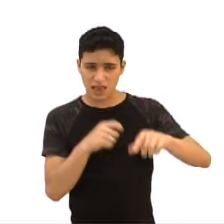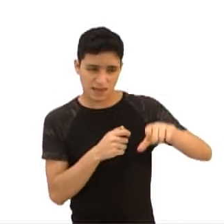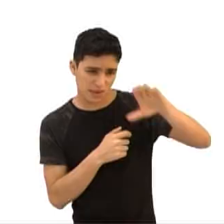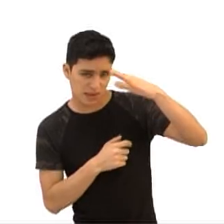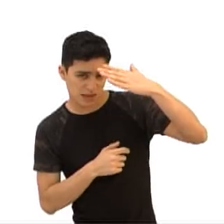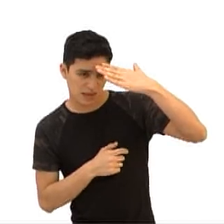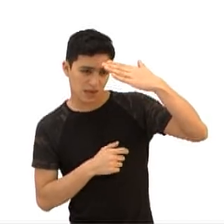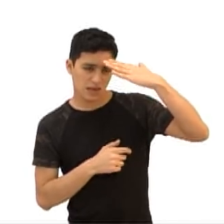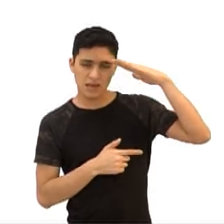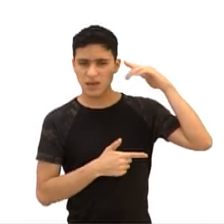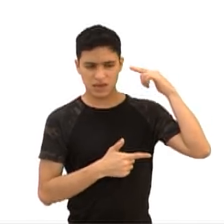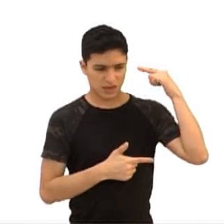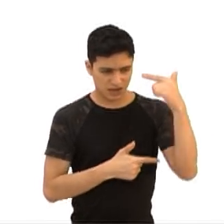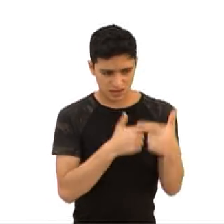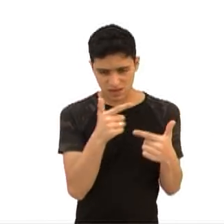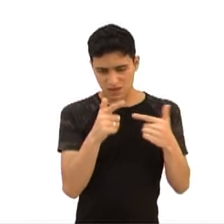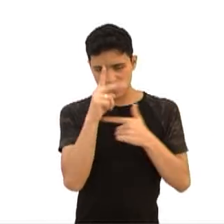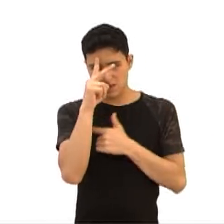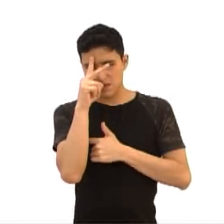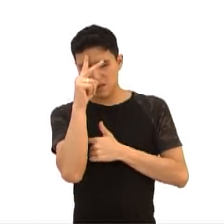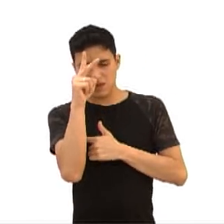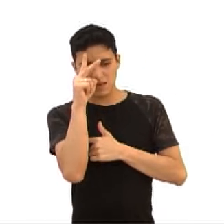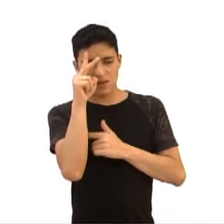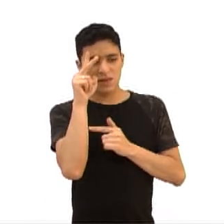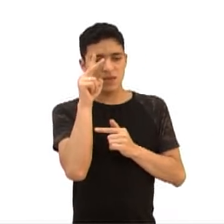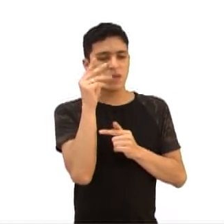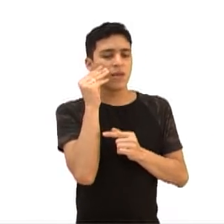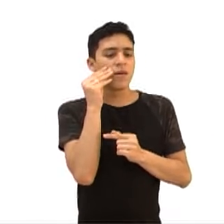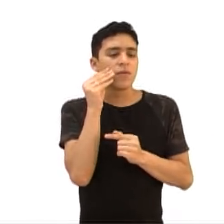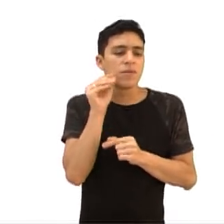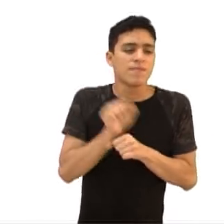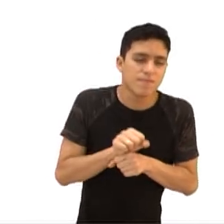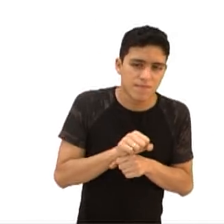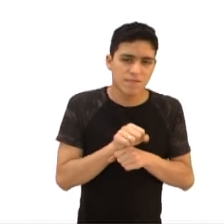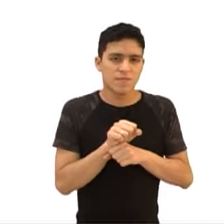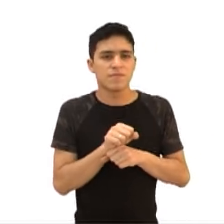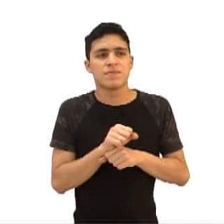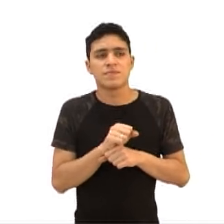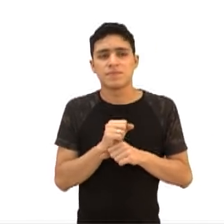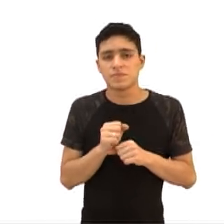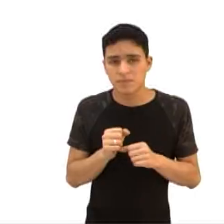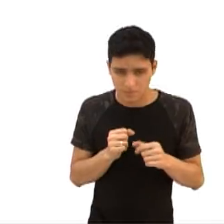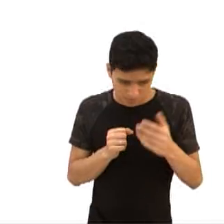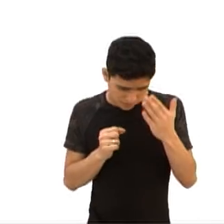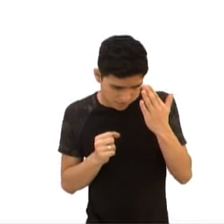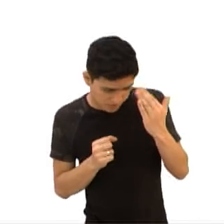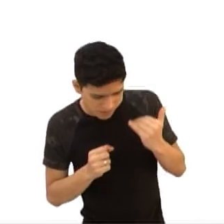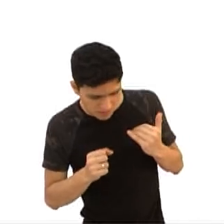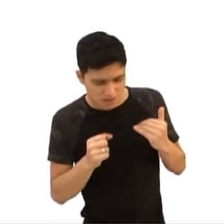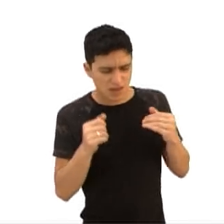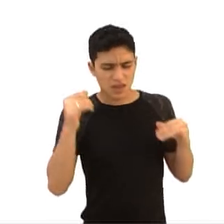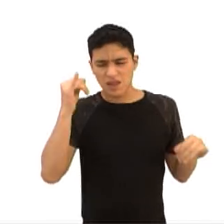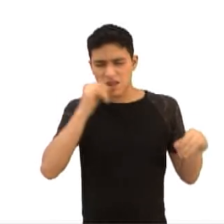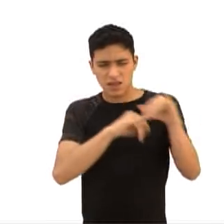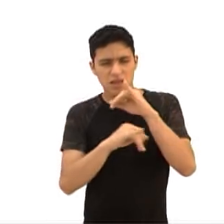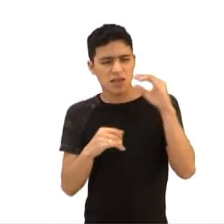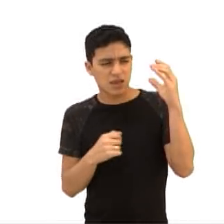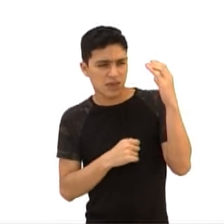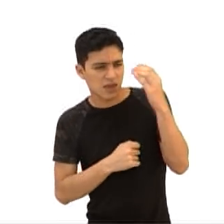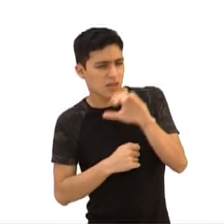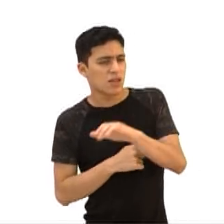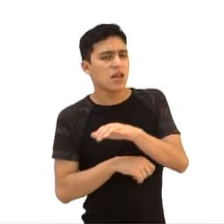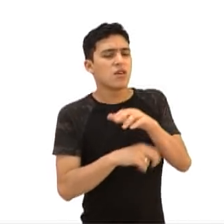possível saber o trabalho de uma força para fazê-lo parar. De novo, sabendo a energia cinética